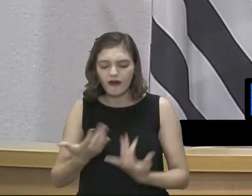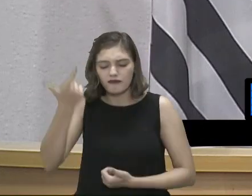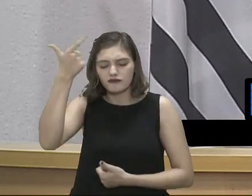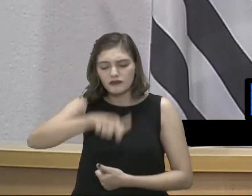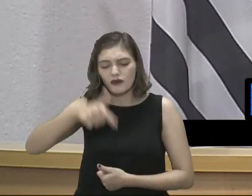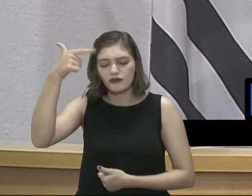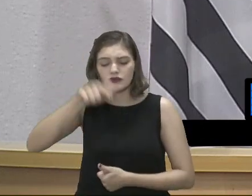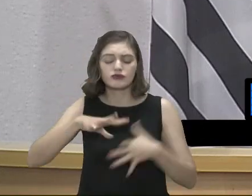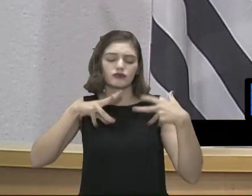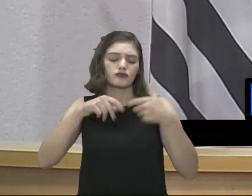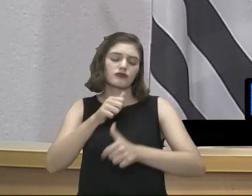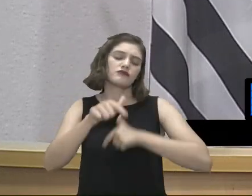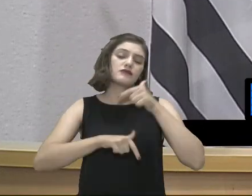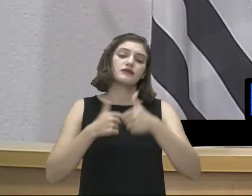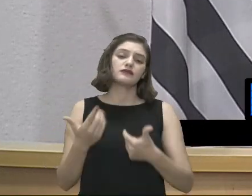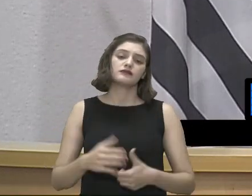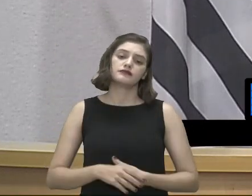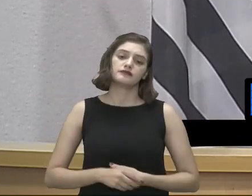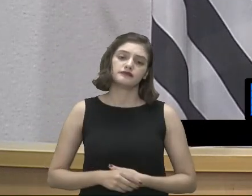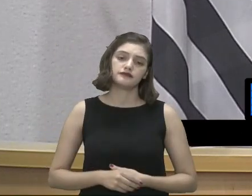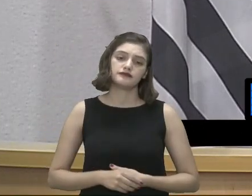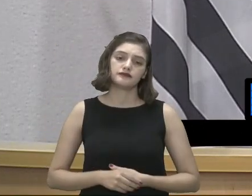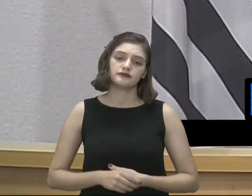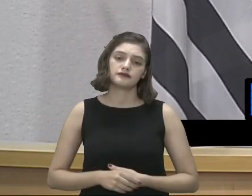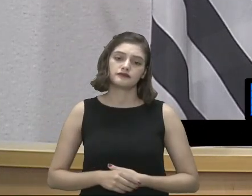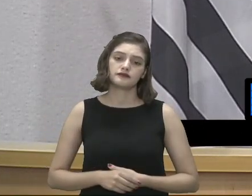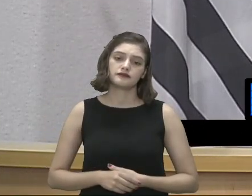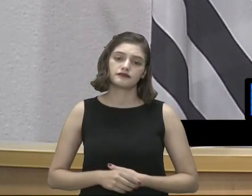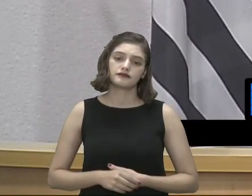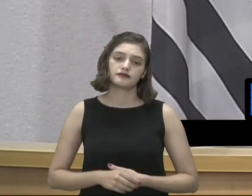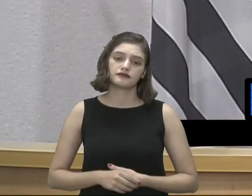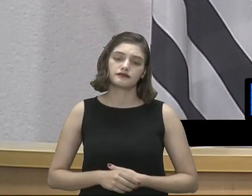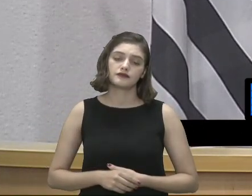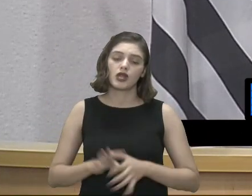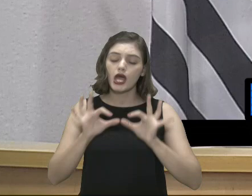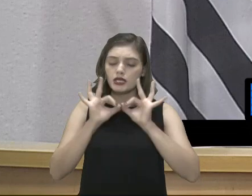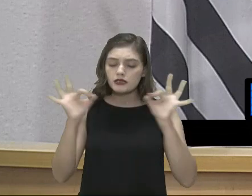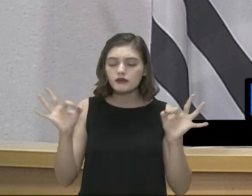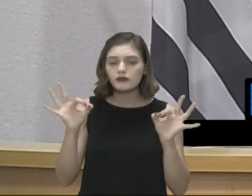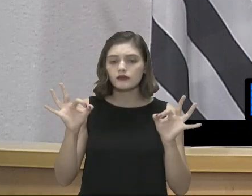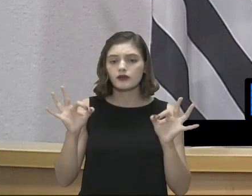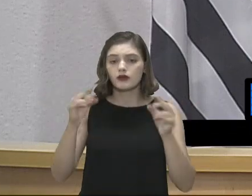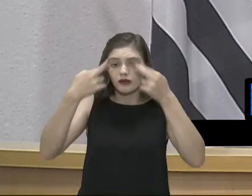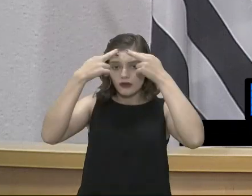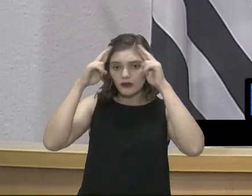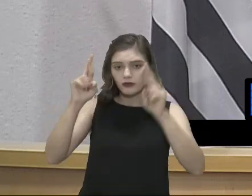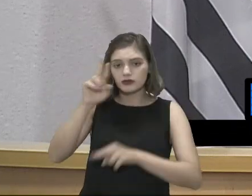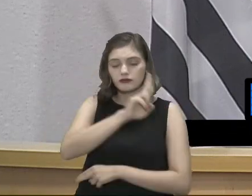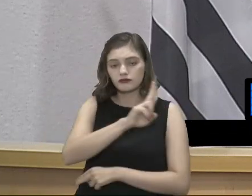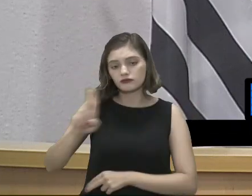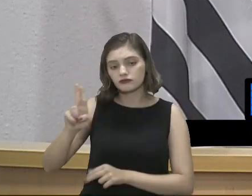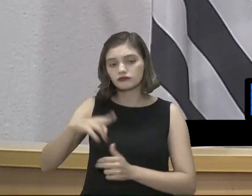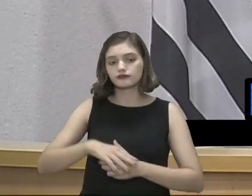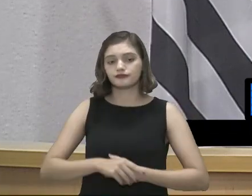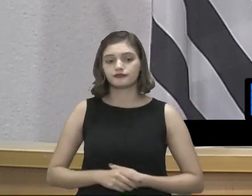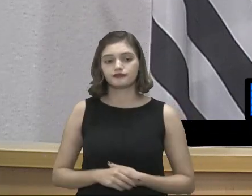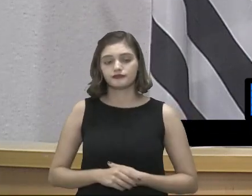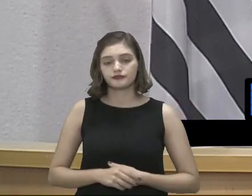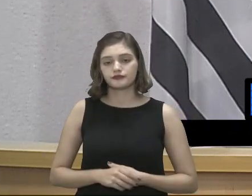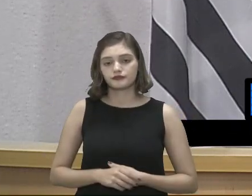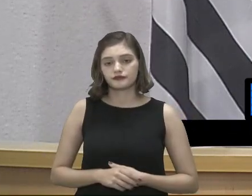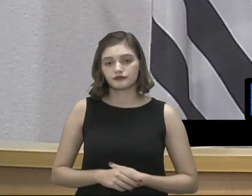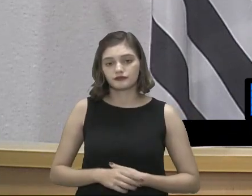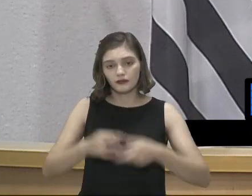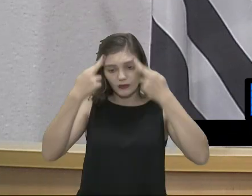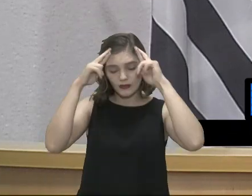reforçar todos os funcionários, né? Por simplesmente respeitar o meu nome, respeitar